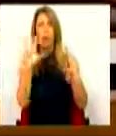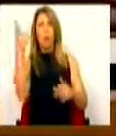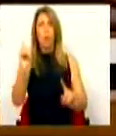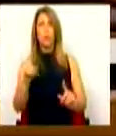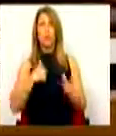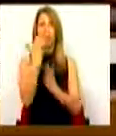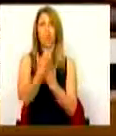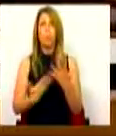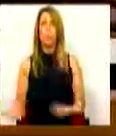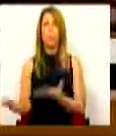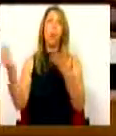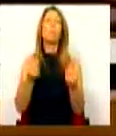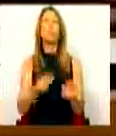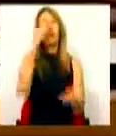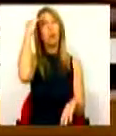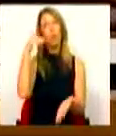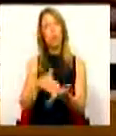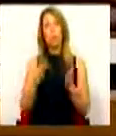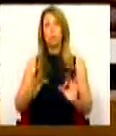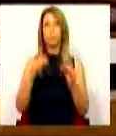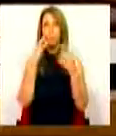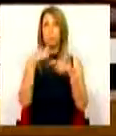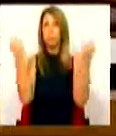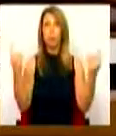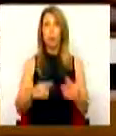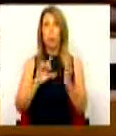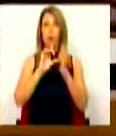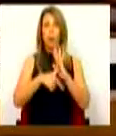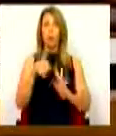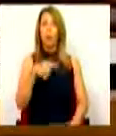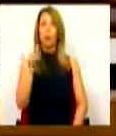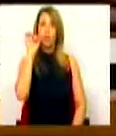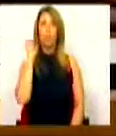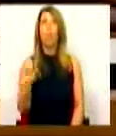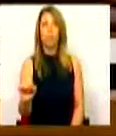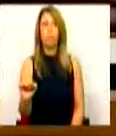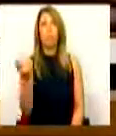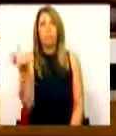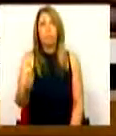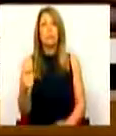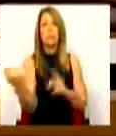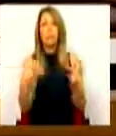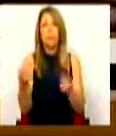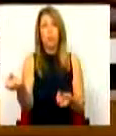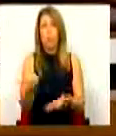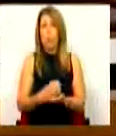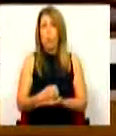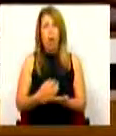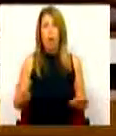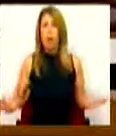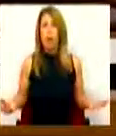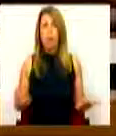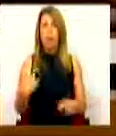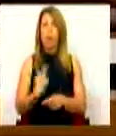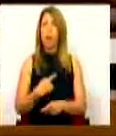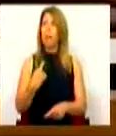apresentado, estando esta conclusão absolutamente demonstrada pelo projeto do Bloco de Esquerda, que surge sem debate e ainda por cima ao cair